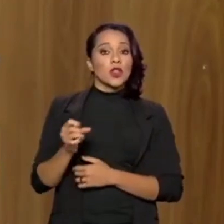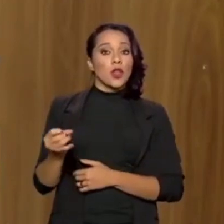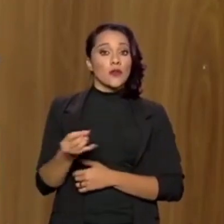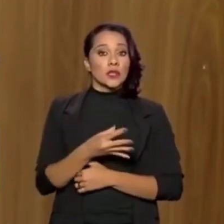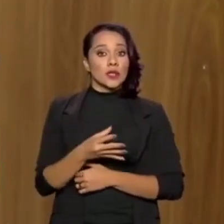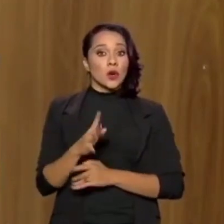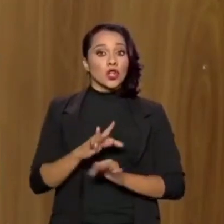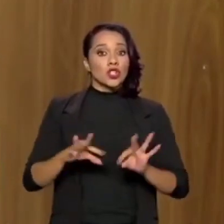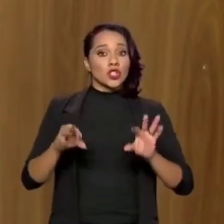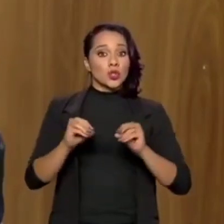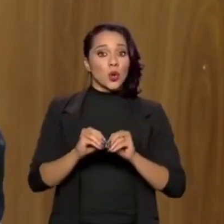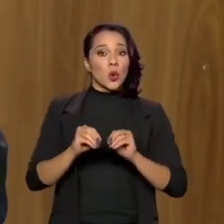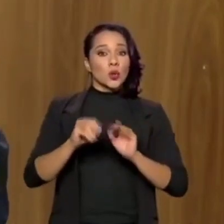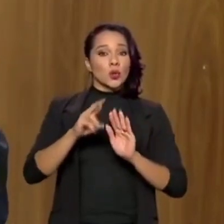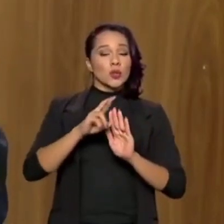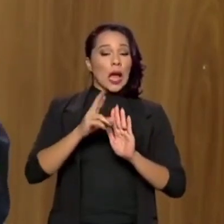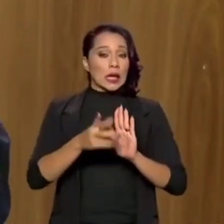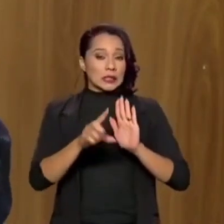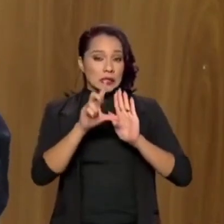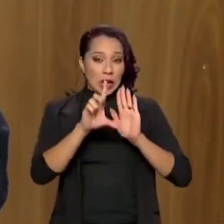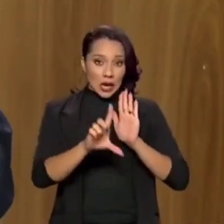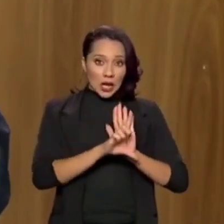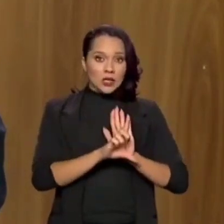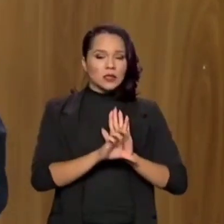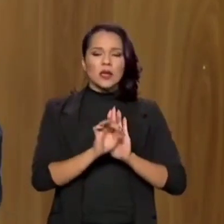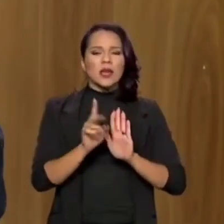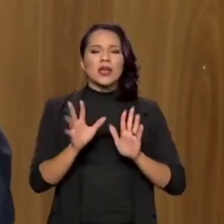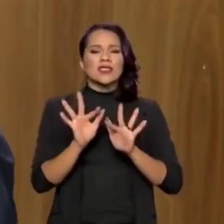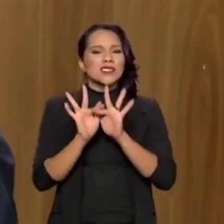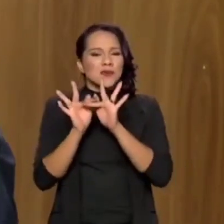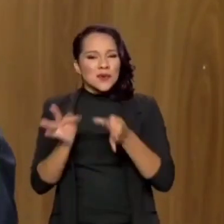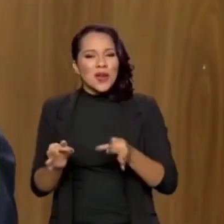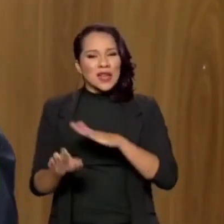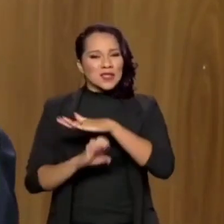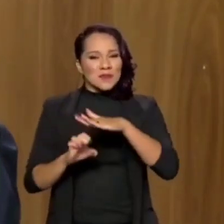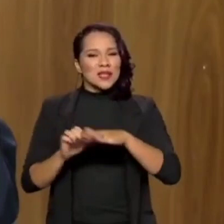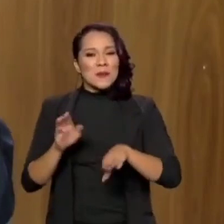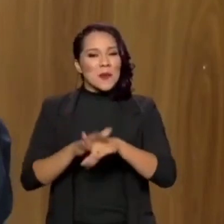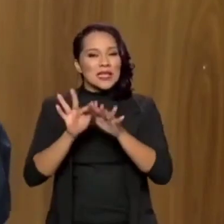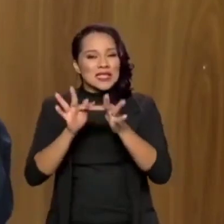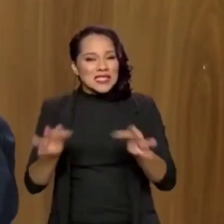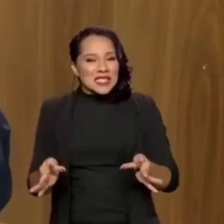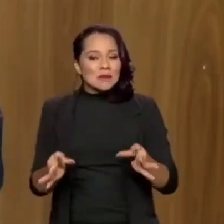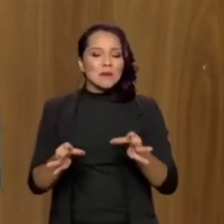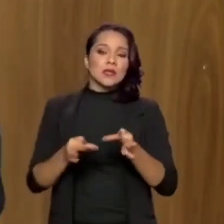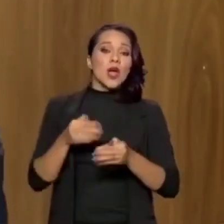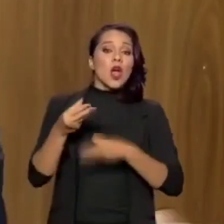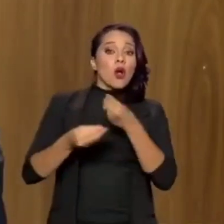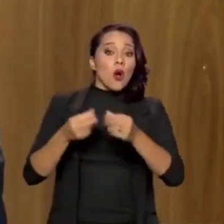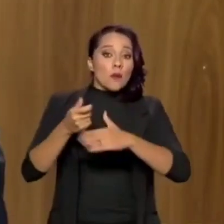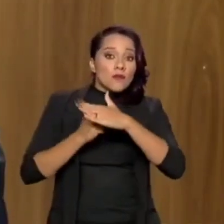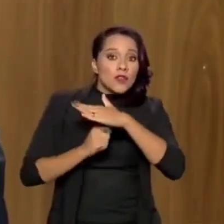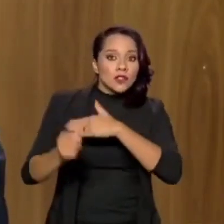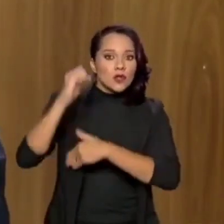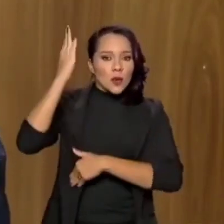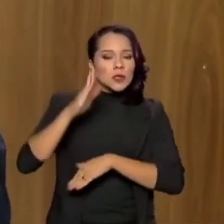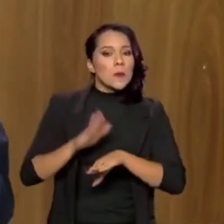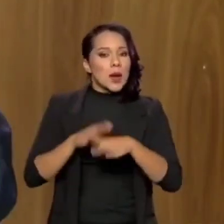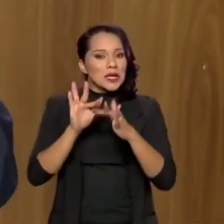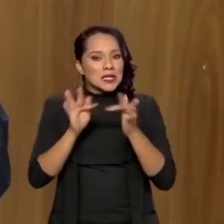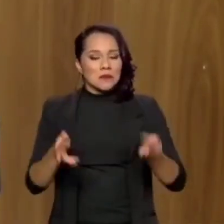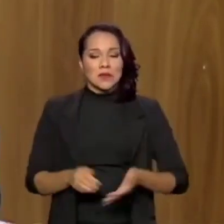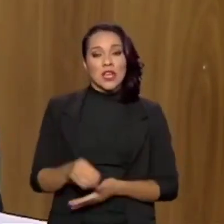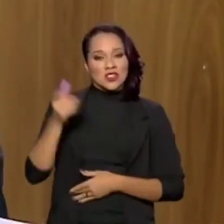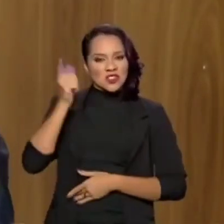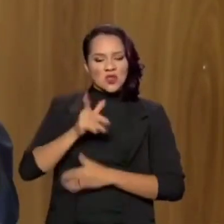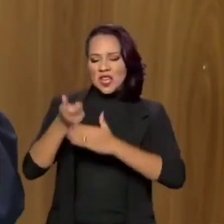de todos os marcos regulatórios. Na verdade, simplificamos a vida das empresas e simplificamos as formas de investir no Brasil. Está se investindo